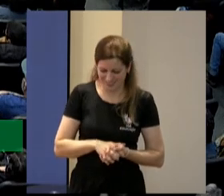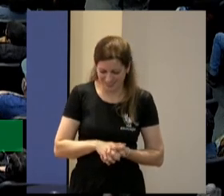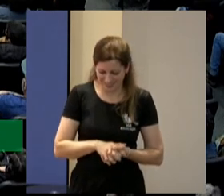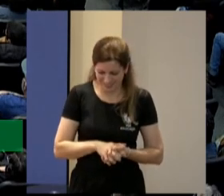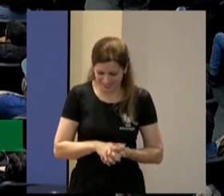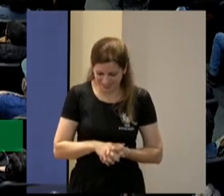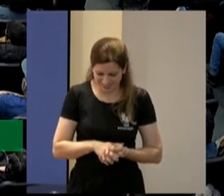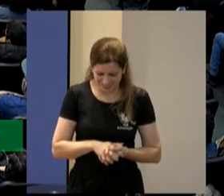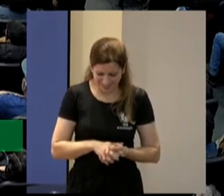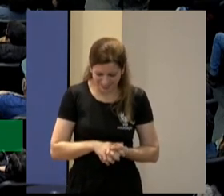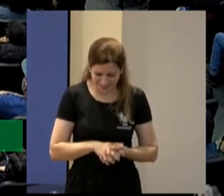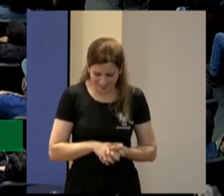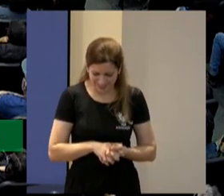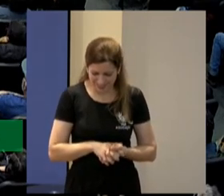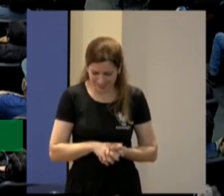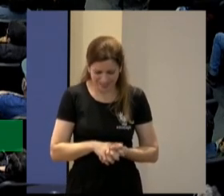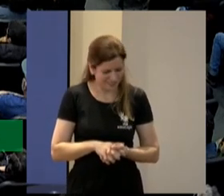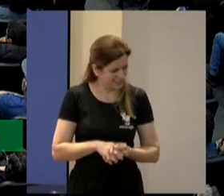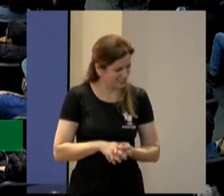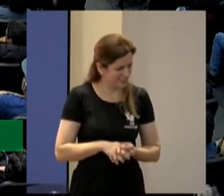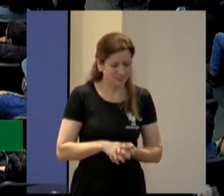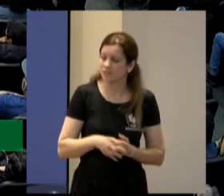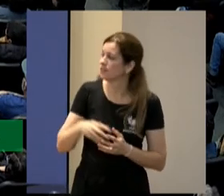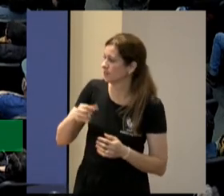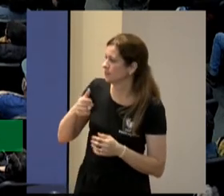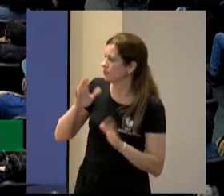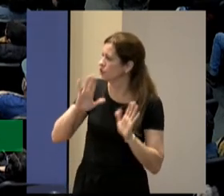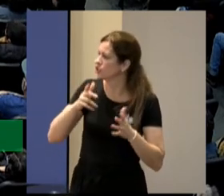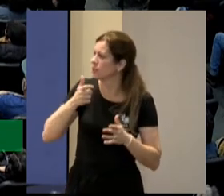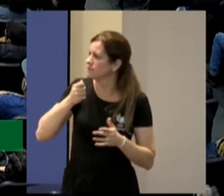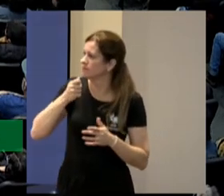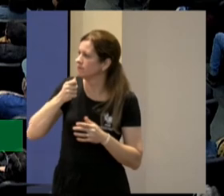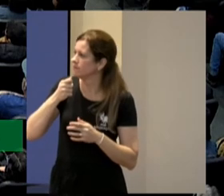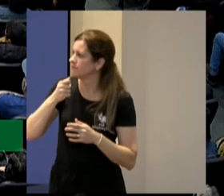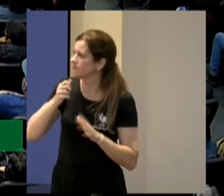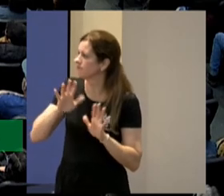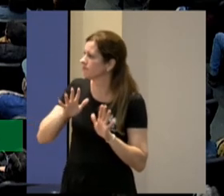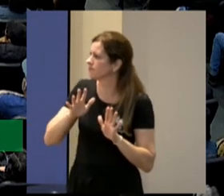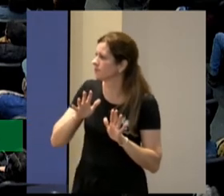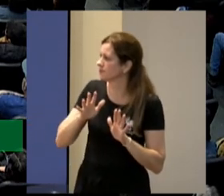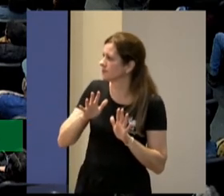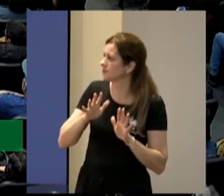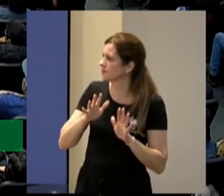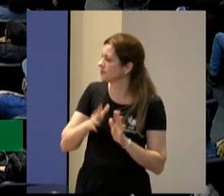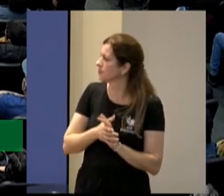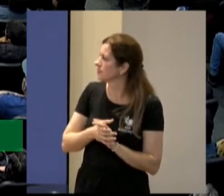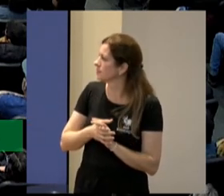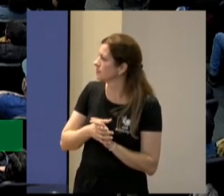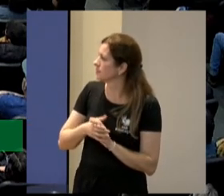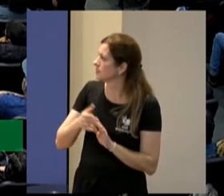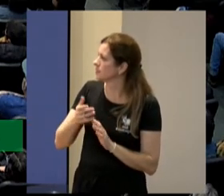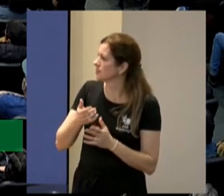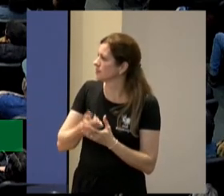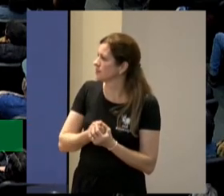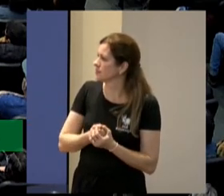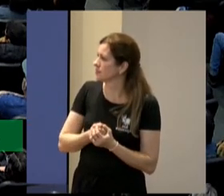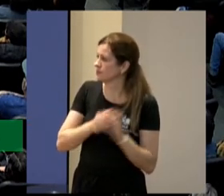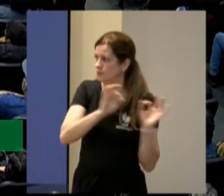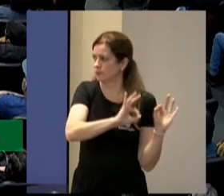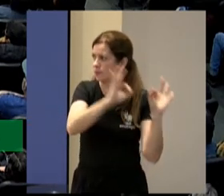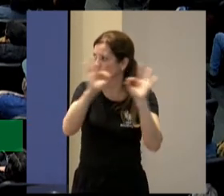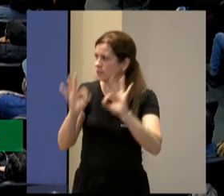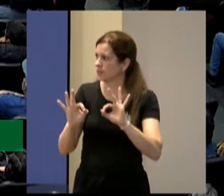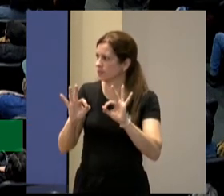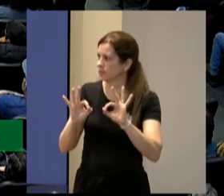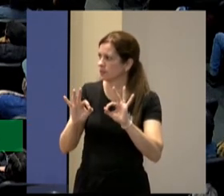Acho que eu liguei. Deixa eu ver. Ou já estava ligado? Ah, então eu desliguei. Tá bom. Então, deixa eu passar. Não está